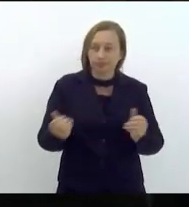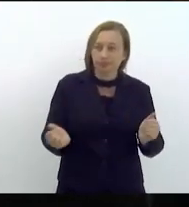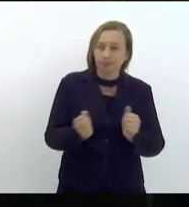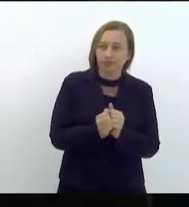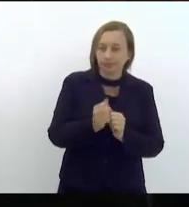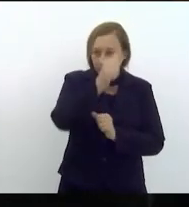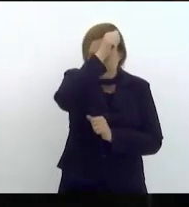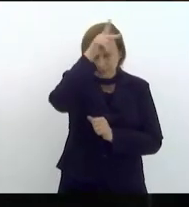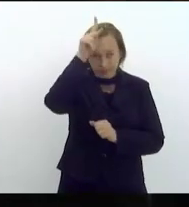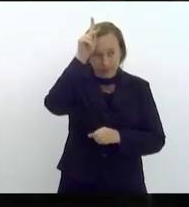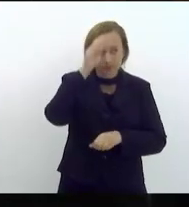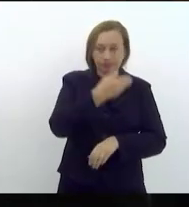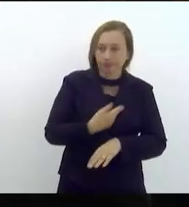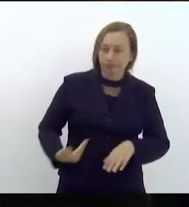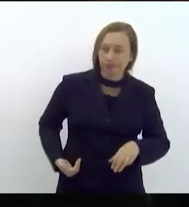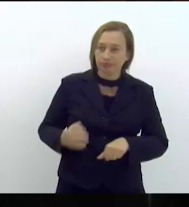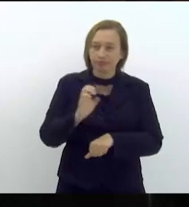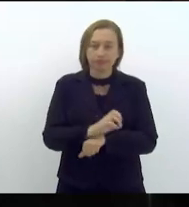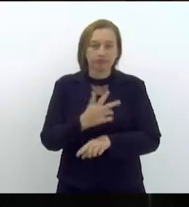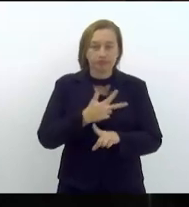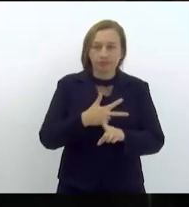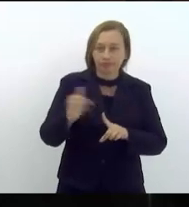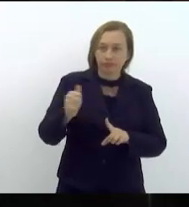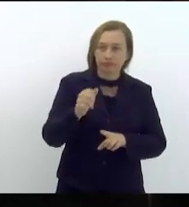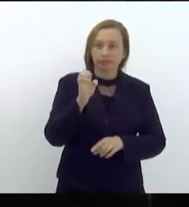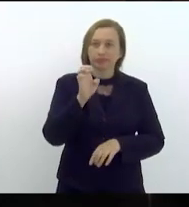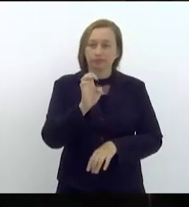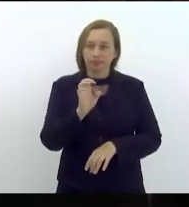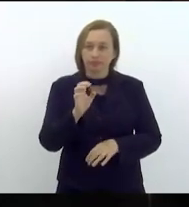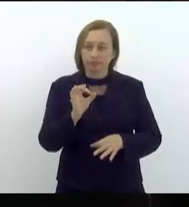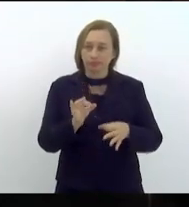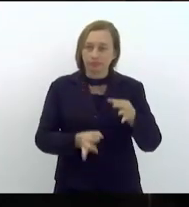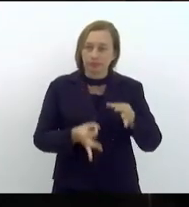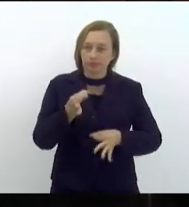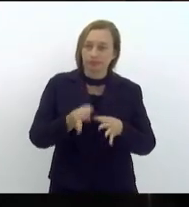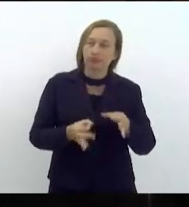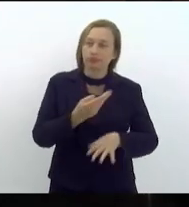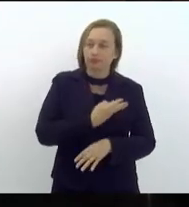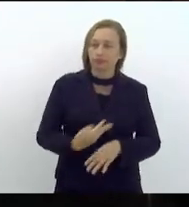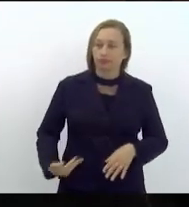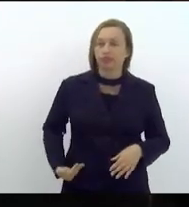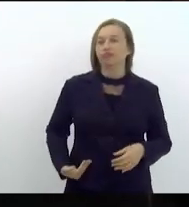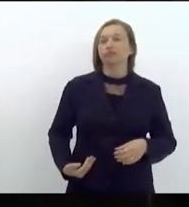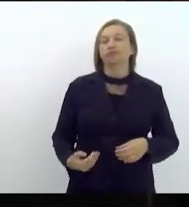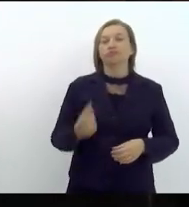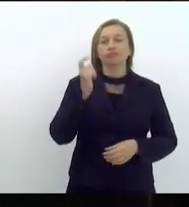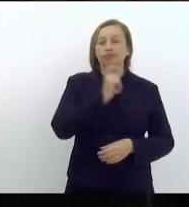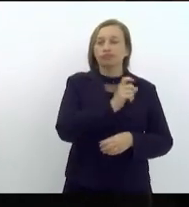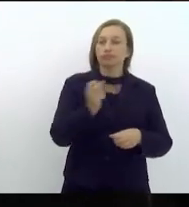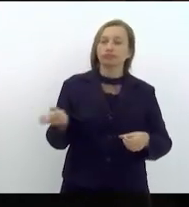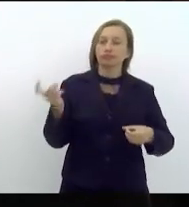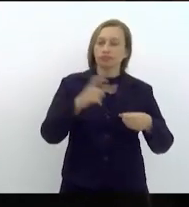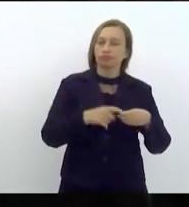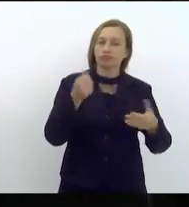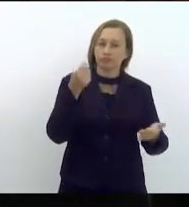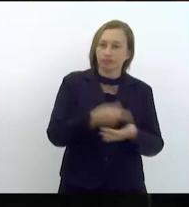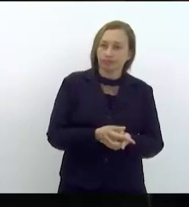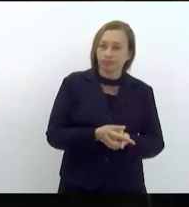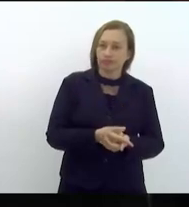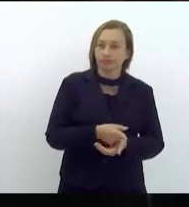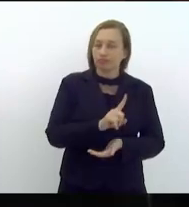do Governo do Estado nós vencemos na justiça e o governador Cláudio Carlos foi obrigado a Re com os pagamentos não